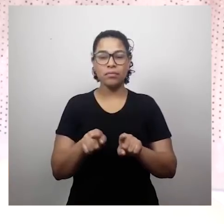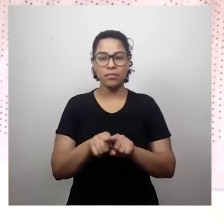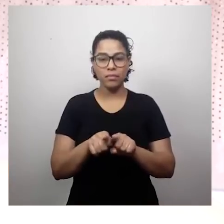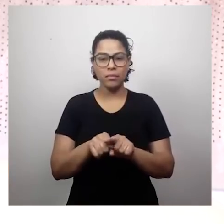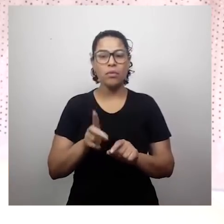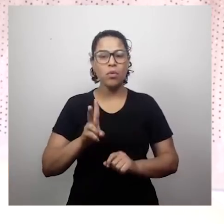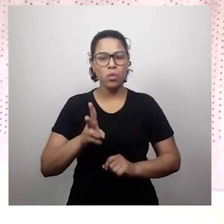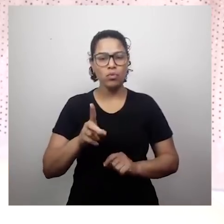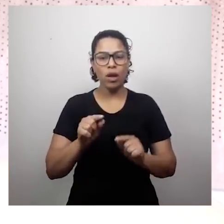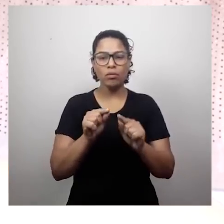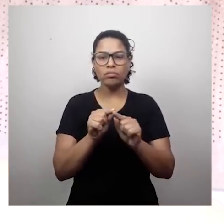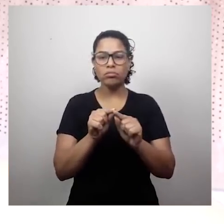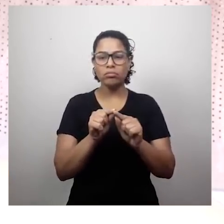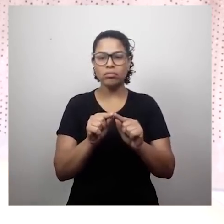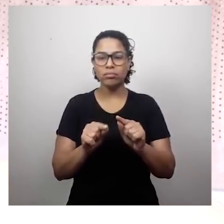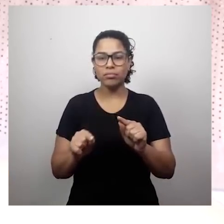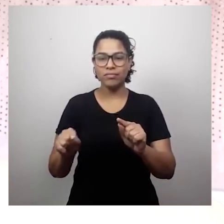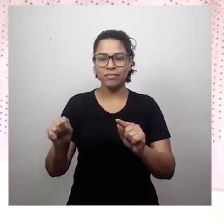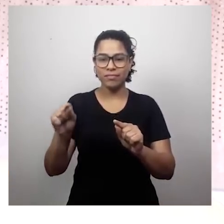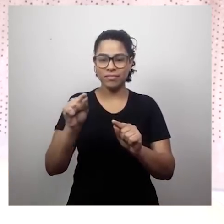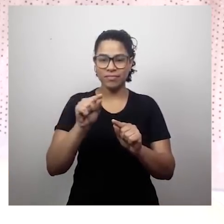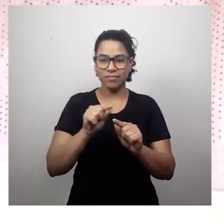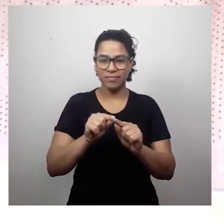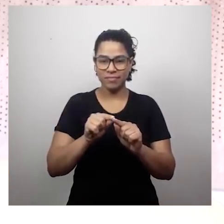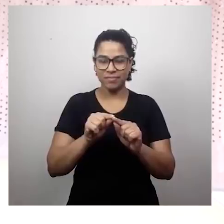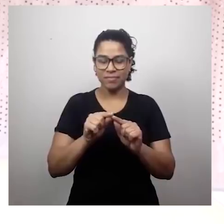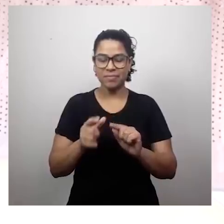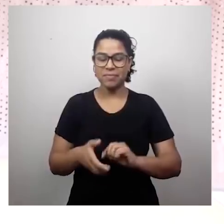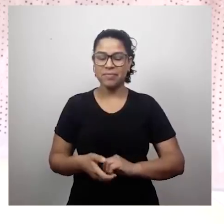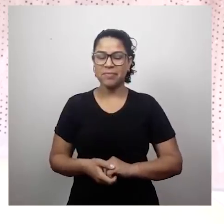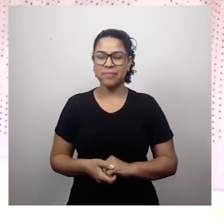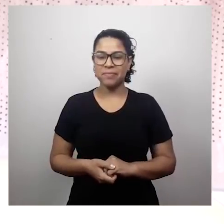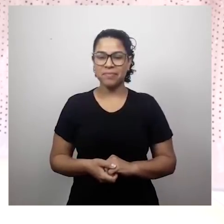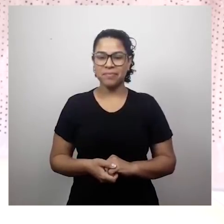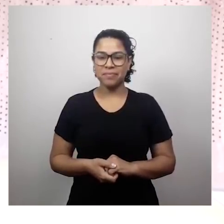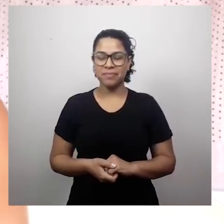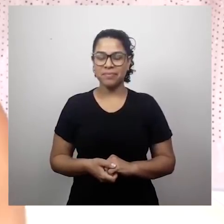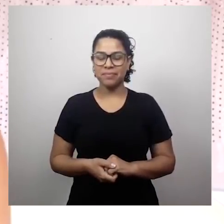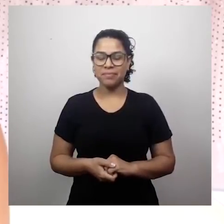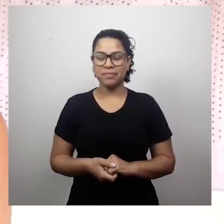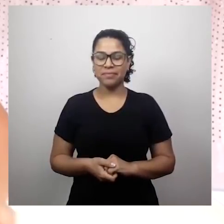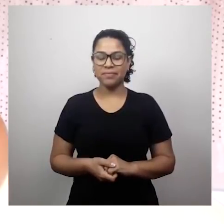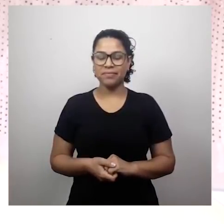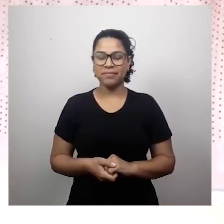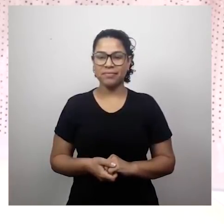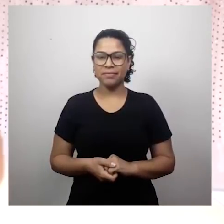Você pode manter a forma e utilizar o círculo.